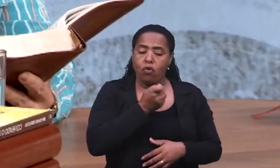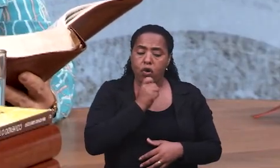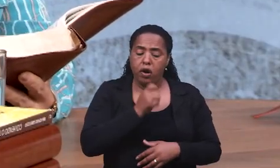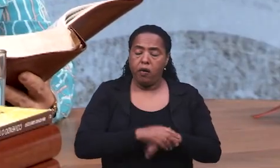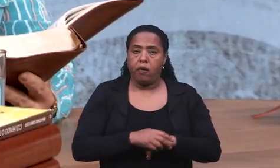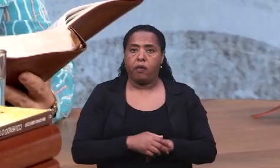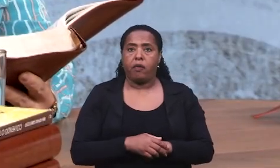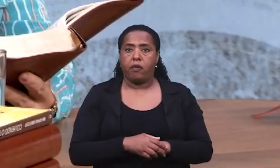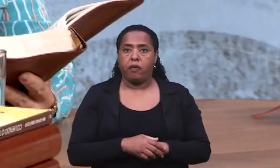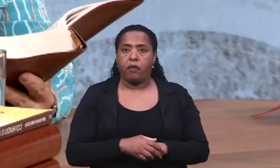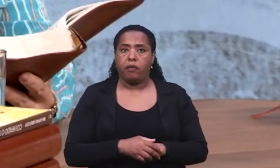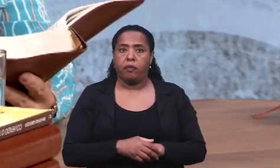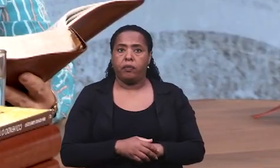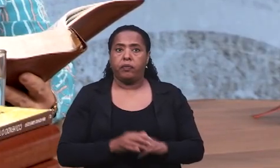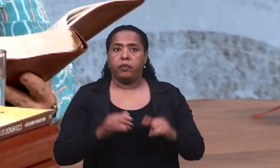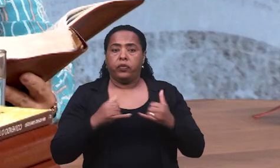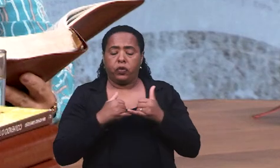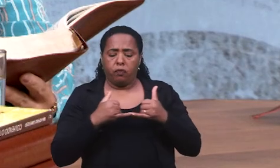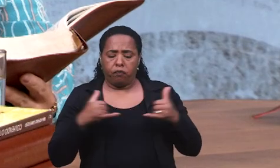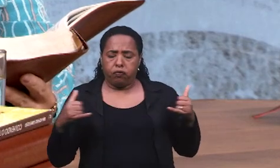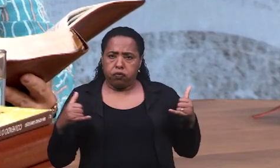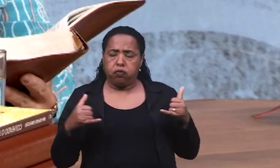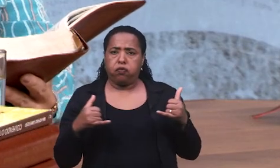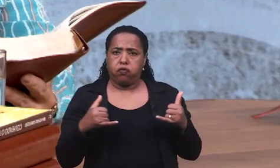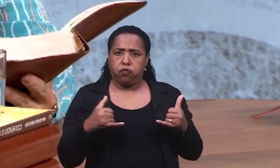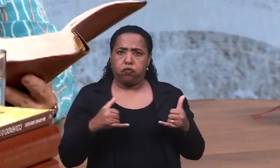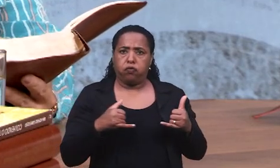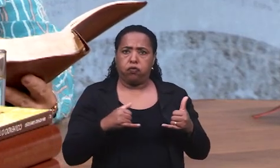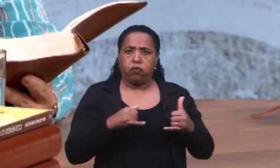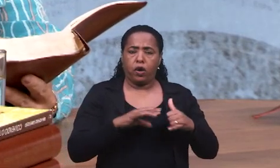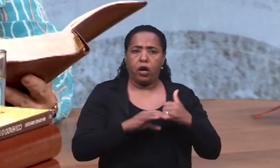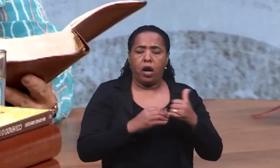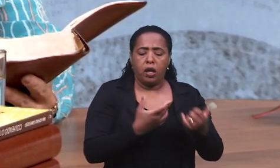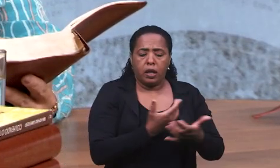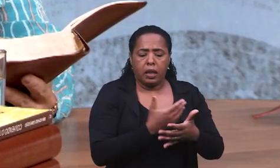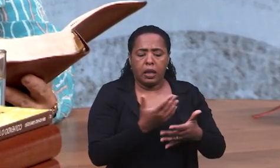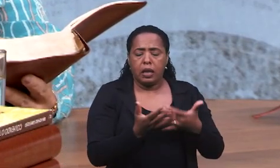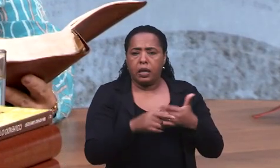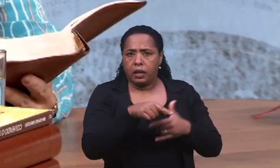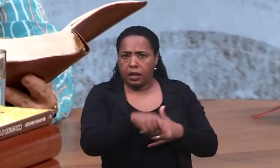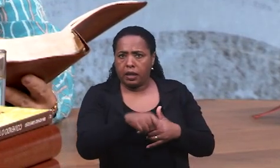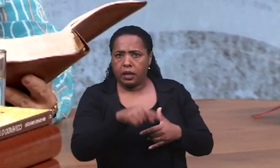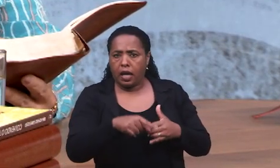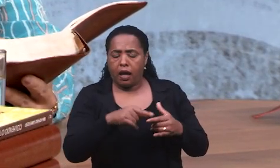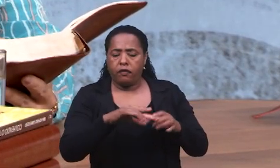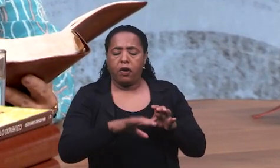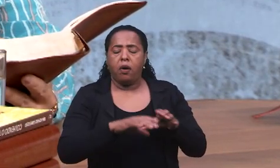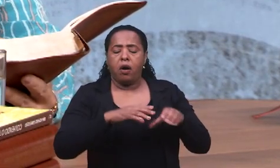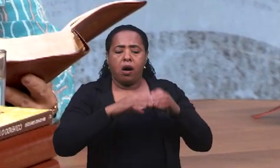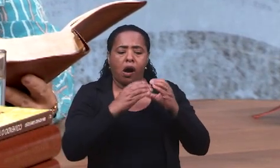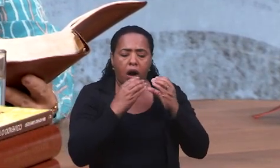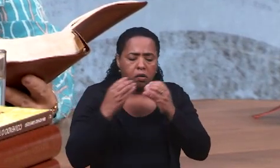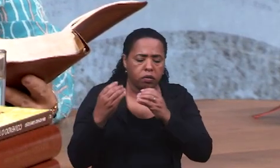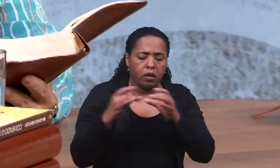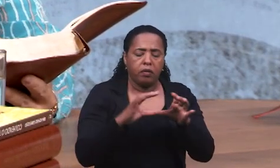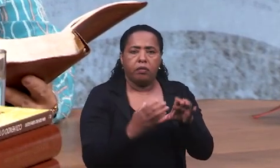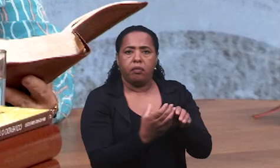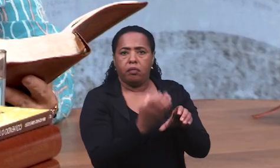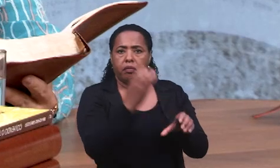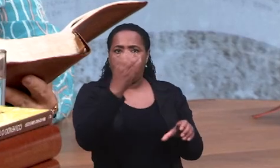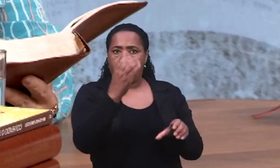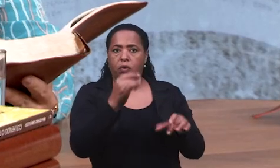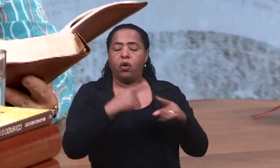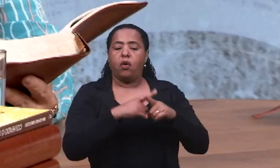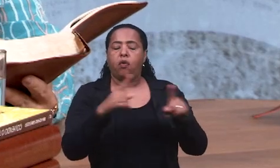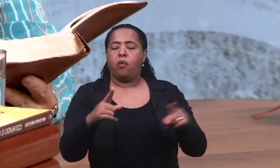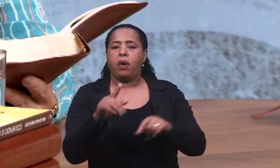o linho e a cevada foram feridos, porque a cevada já estava na espiga e o linho na cana, mas